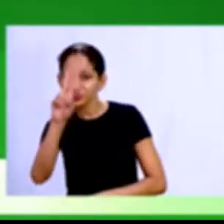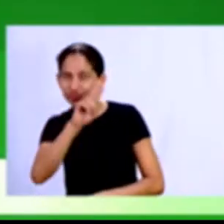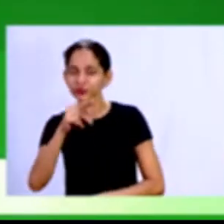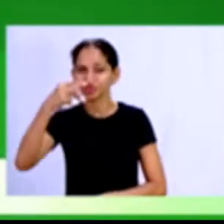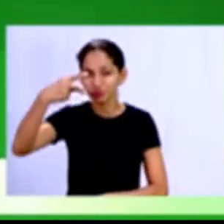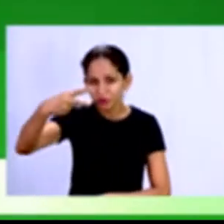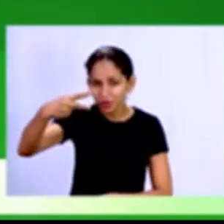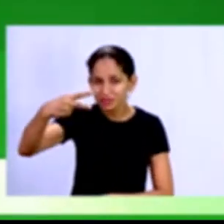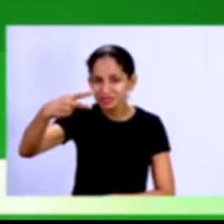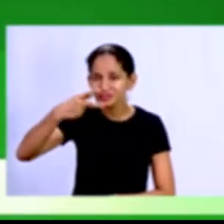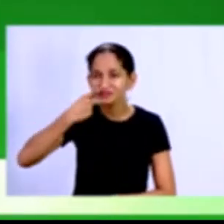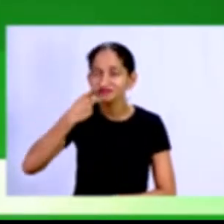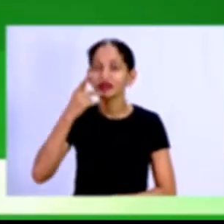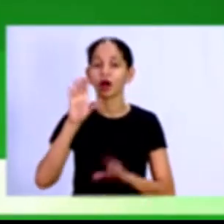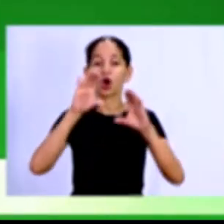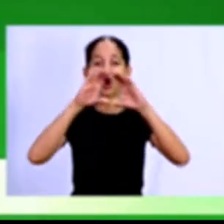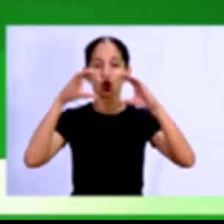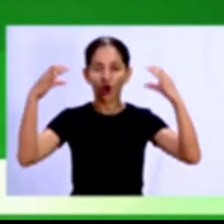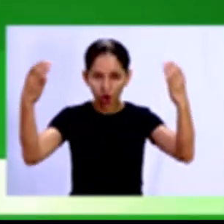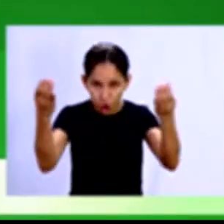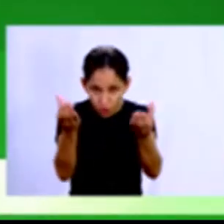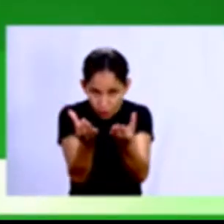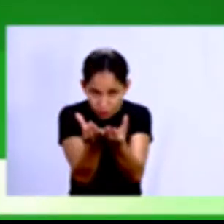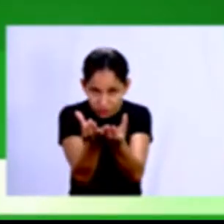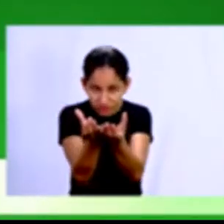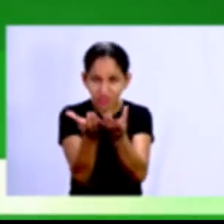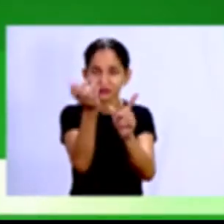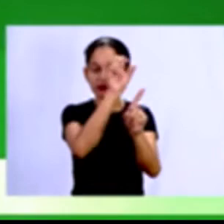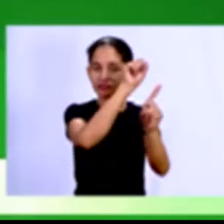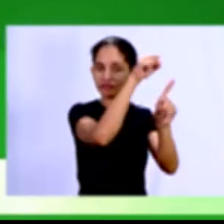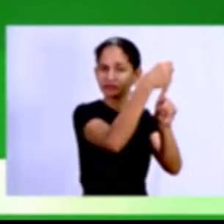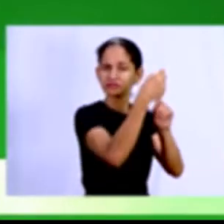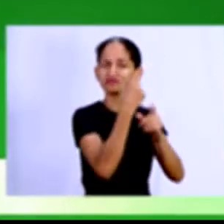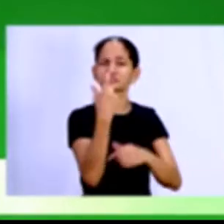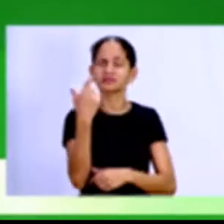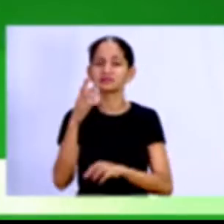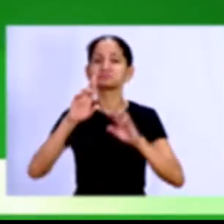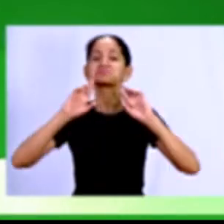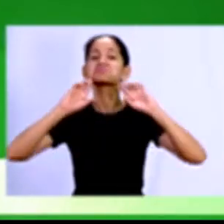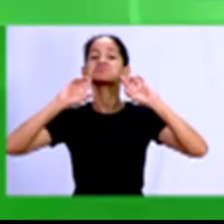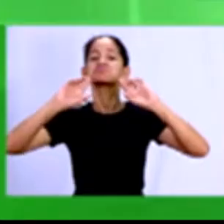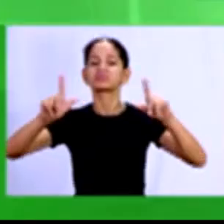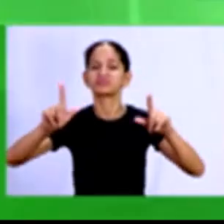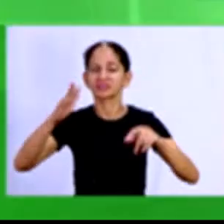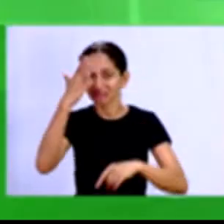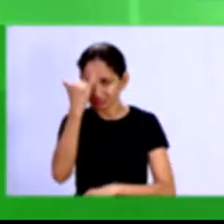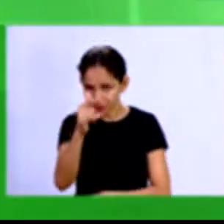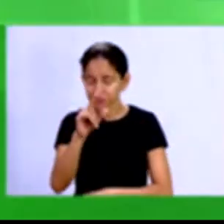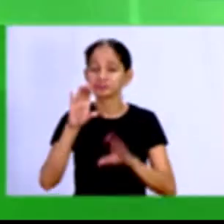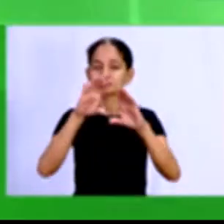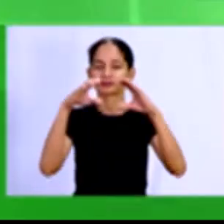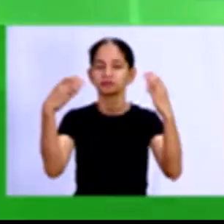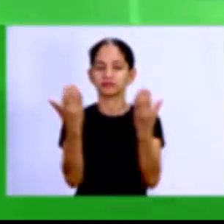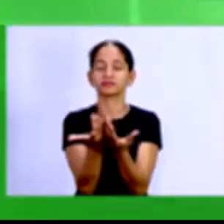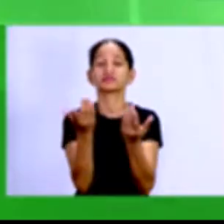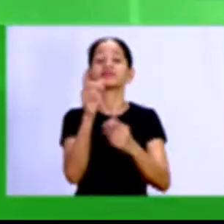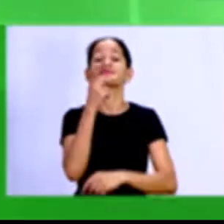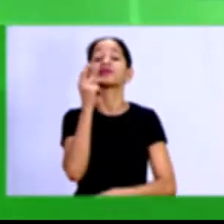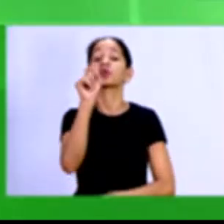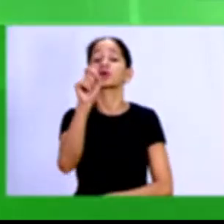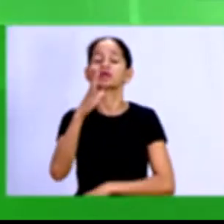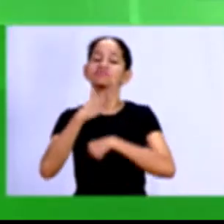2 termos aqui, comunidade e sociedade. Sabia que eles são diferentes? Comunidade está ligada